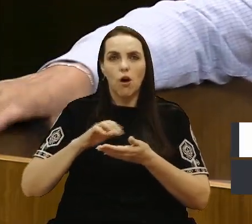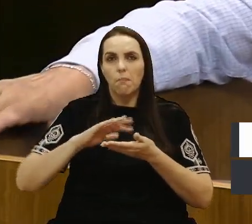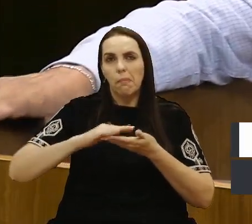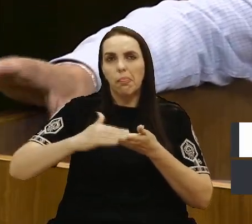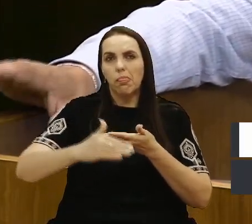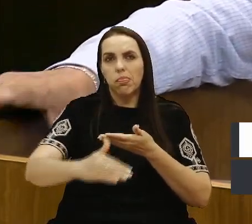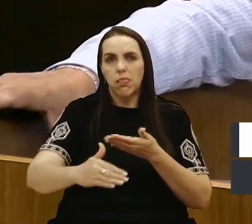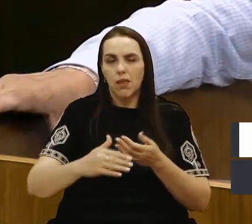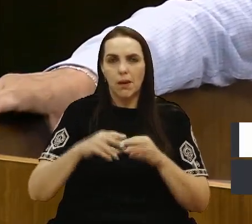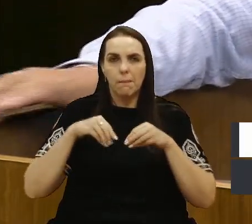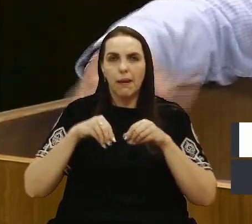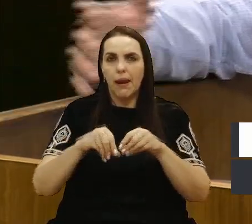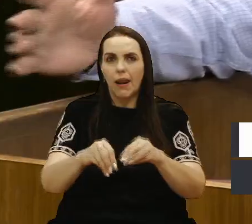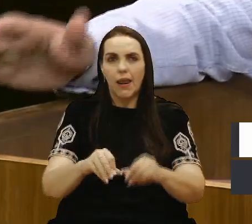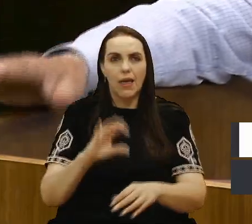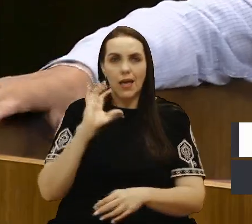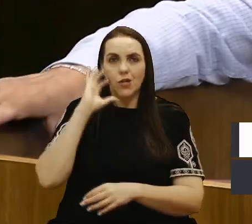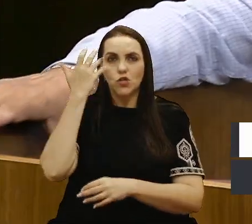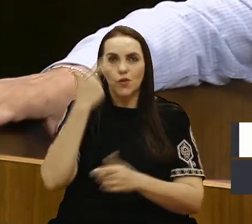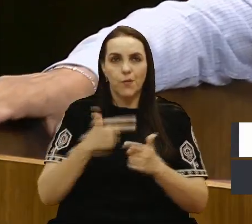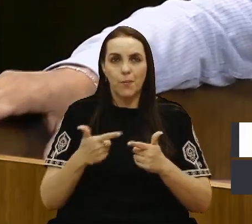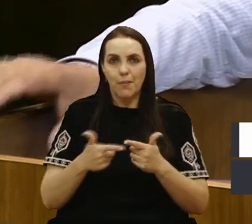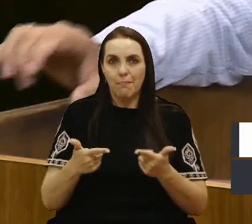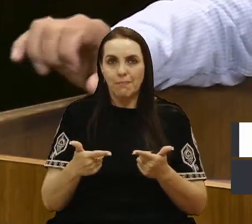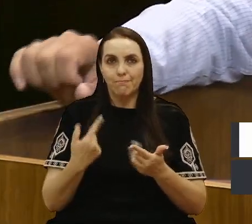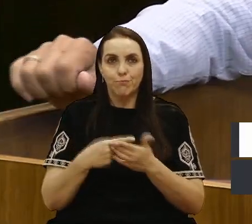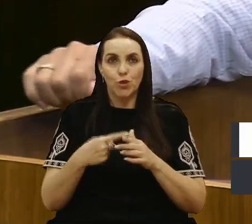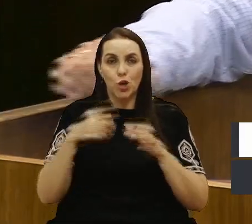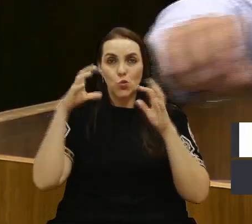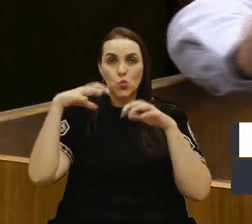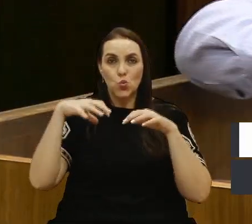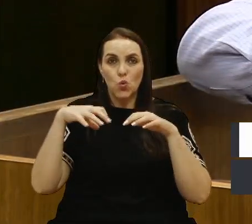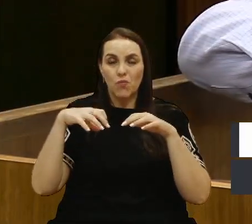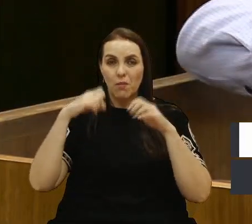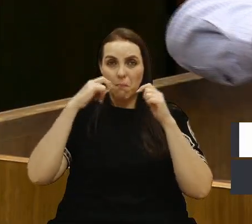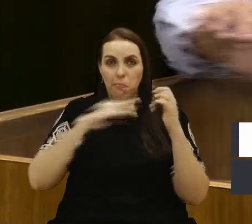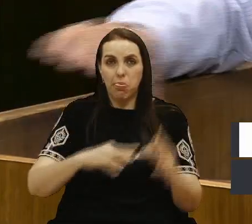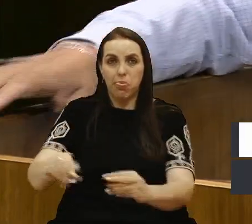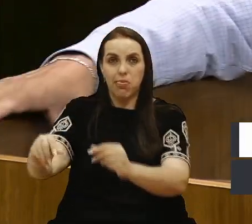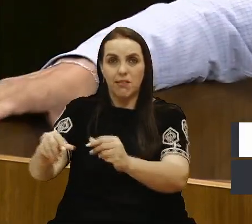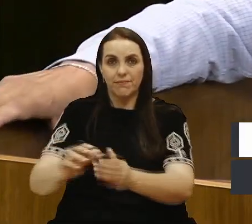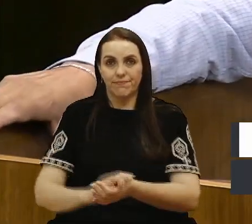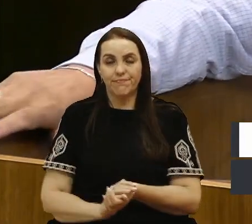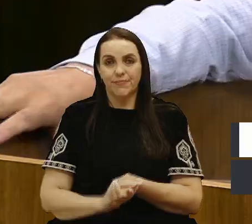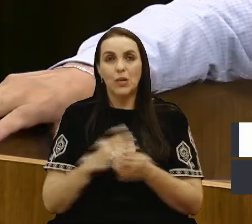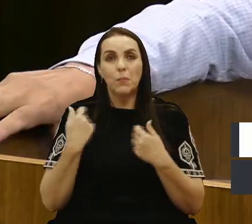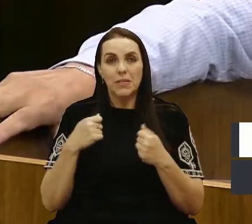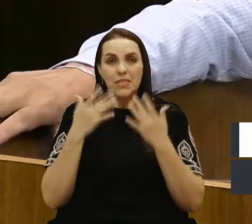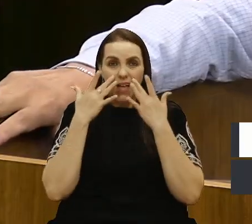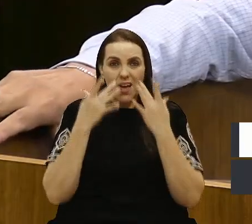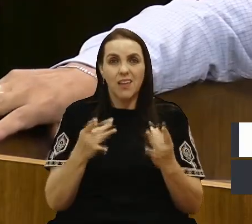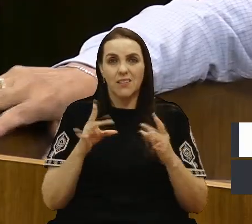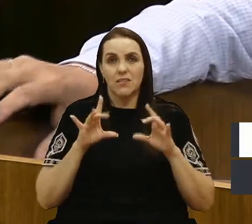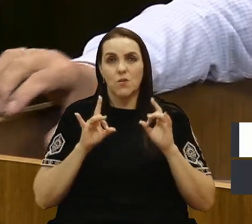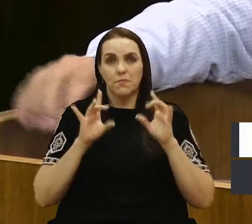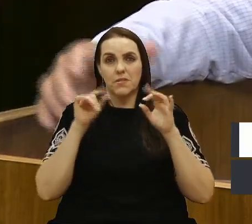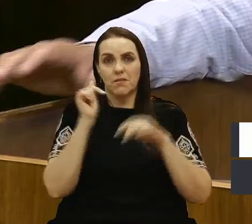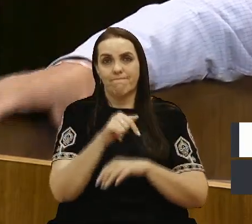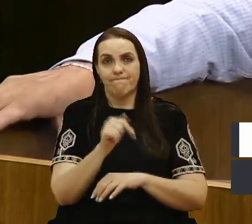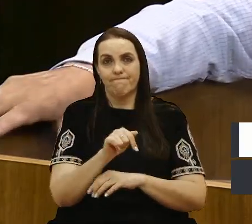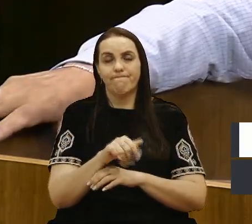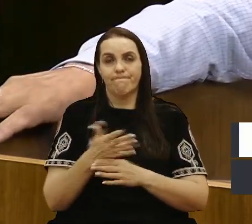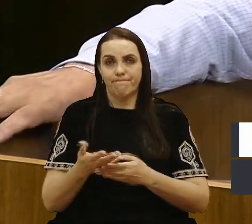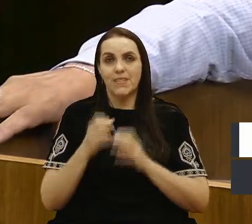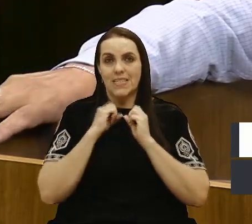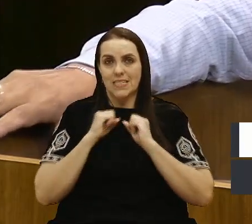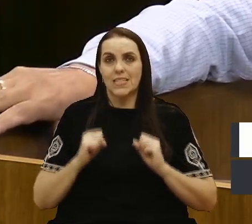colocando brita que vai resolver o problema, porque na primeira chuva vai sair tudo. Então a gente precisa de uma atenção especial aí da Secretaria